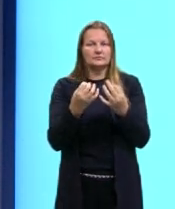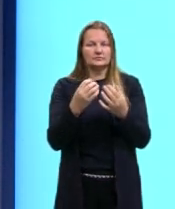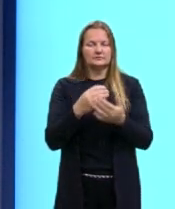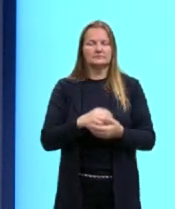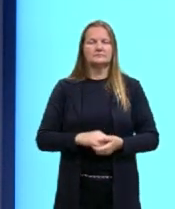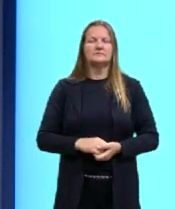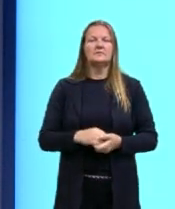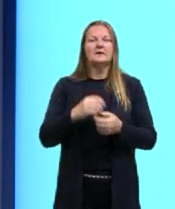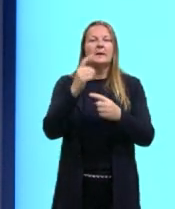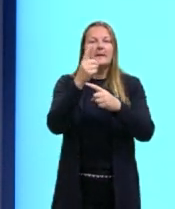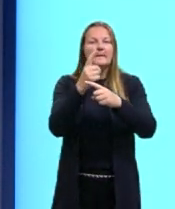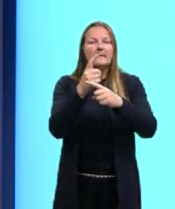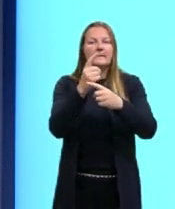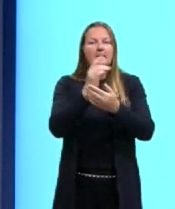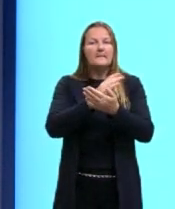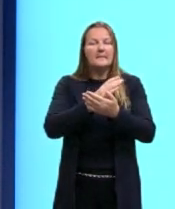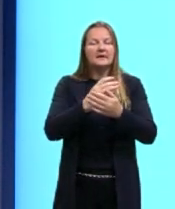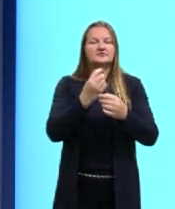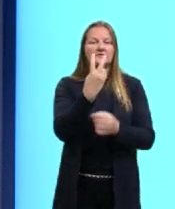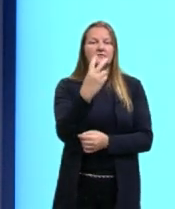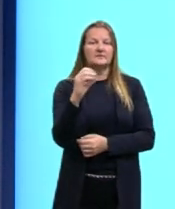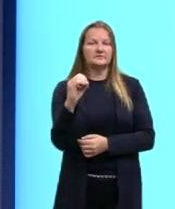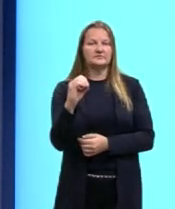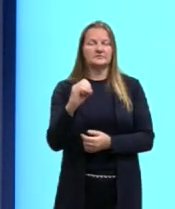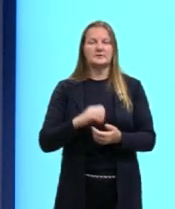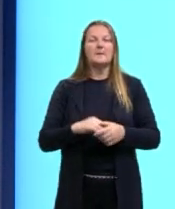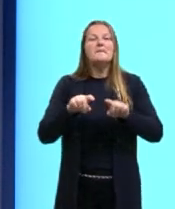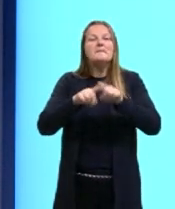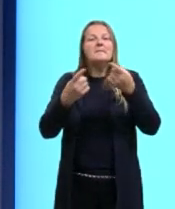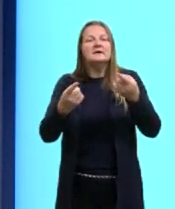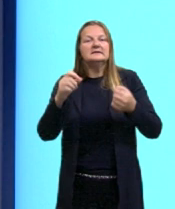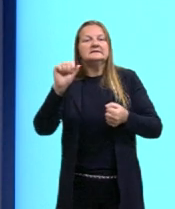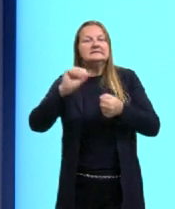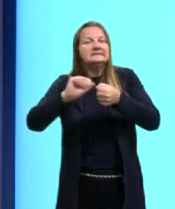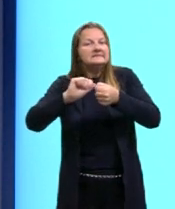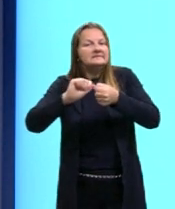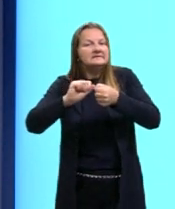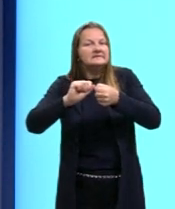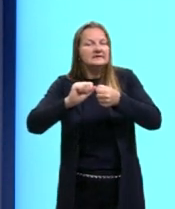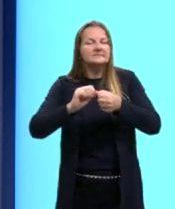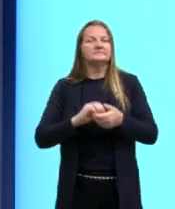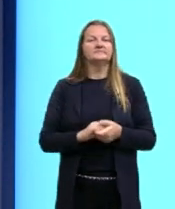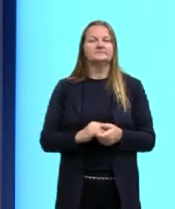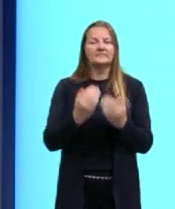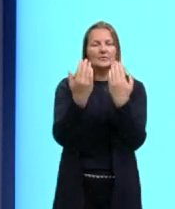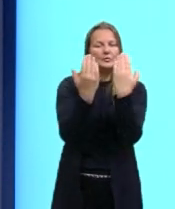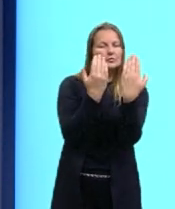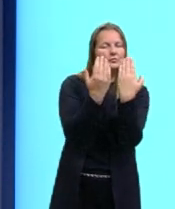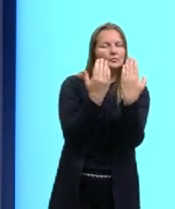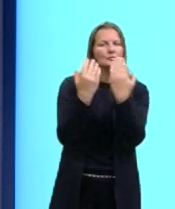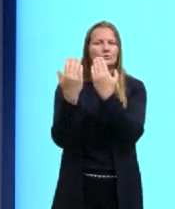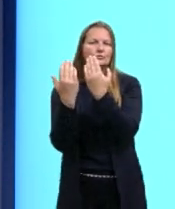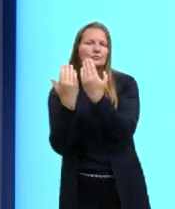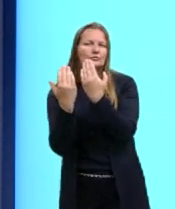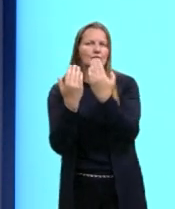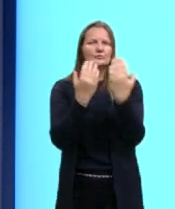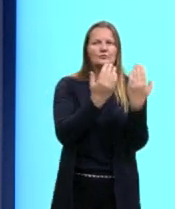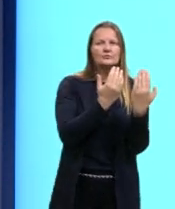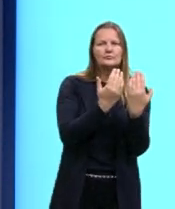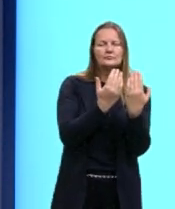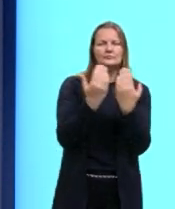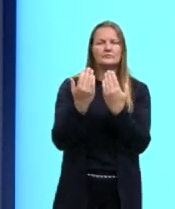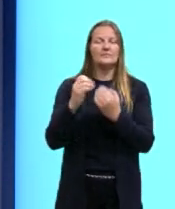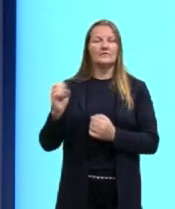a média ficou igual a 20 mas aí se a gente for comparar né todos os valores